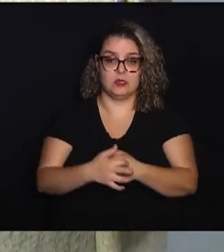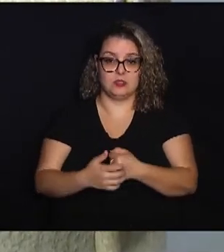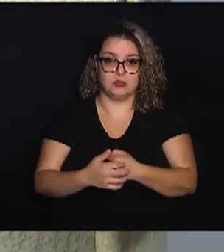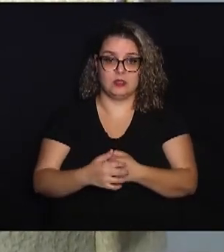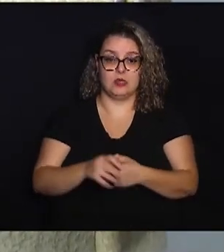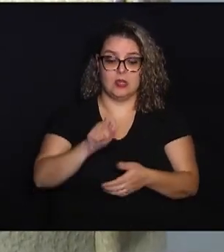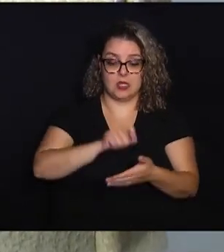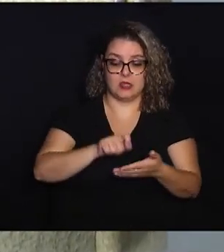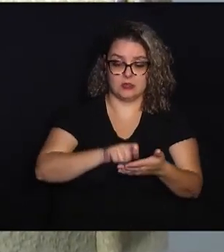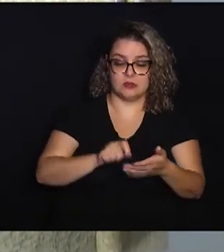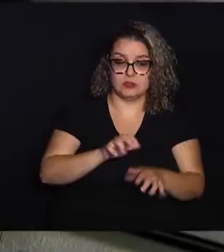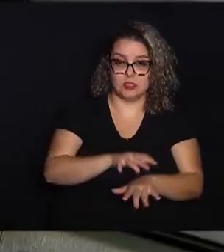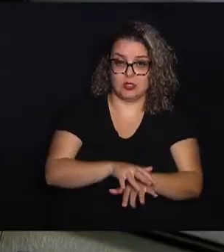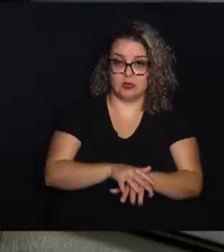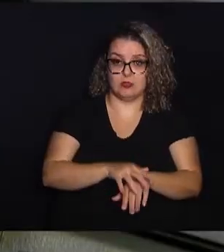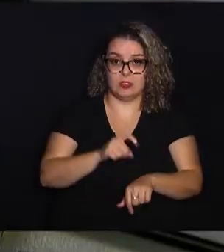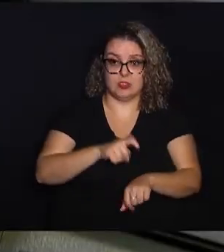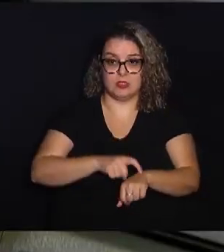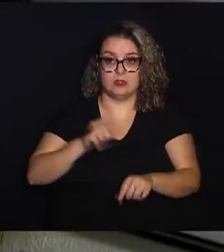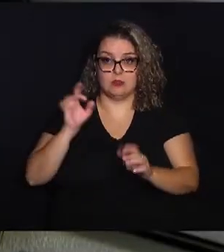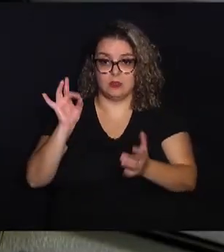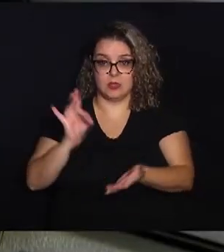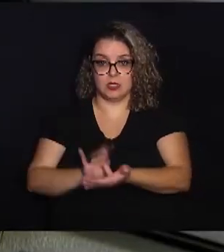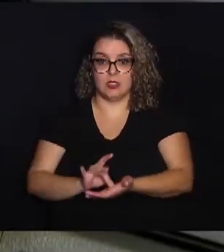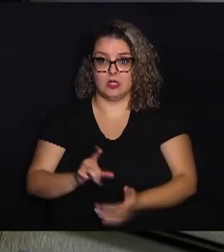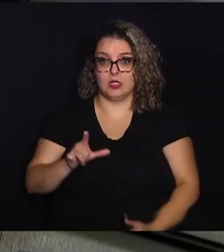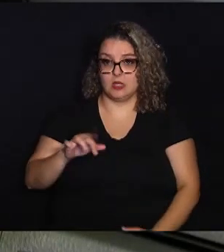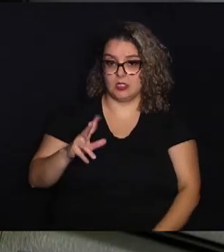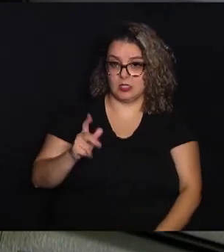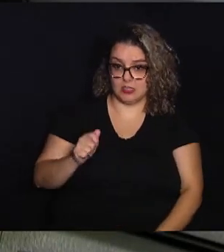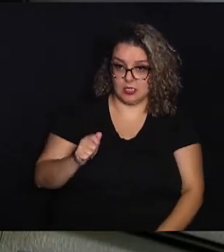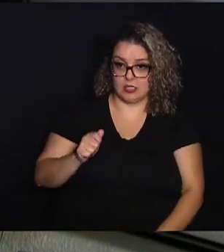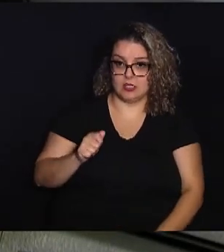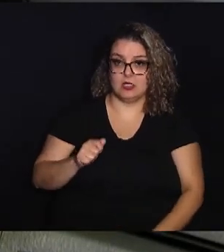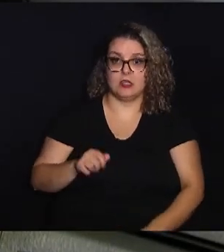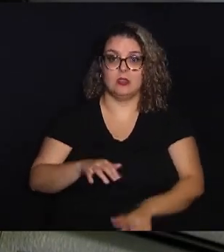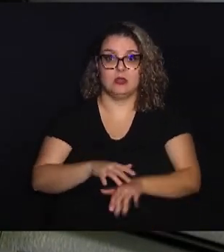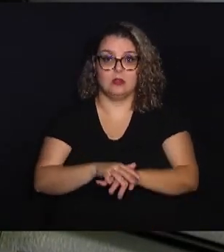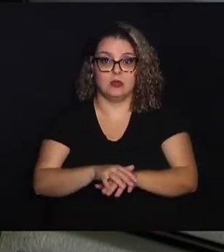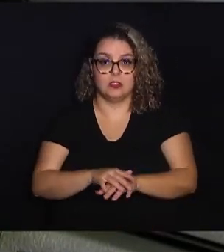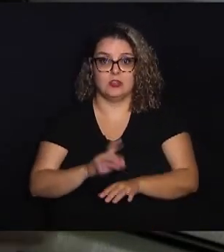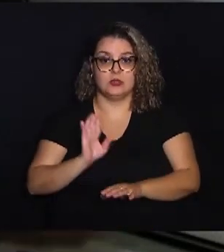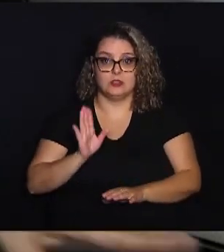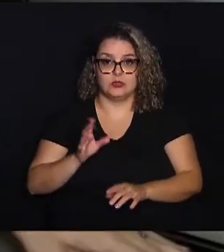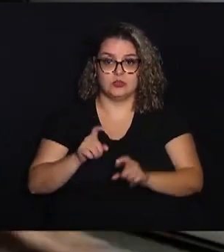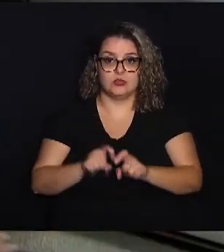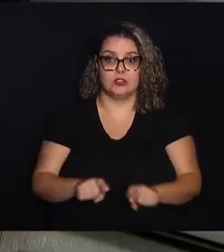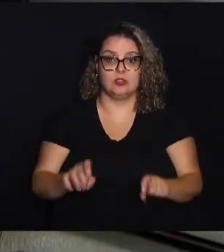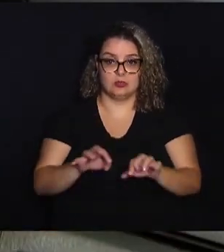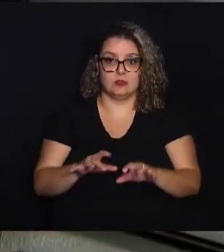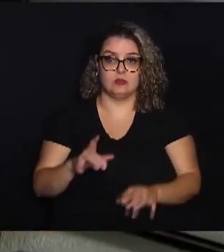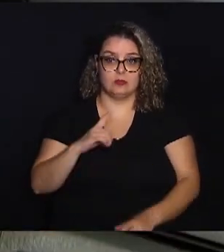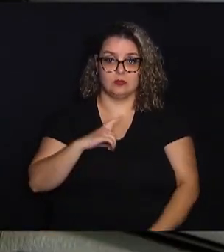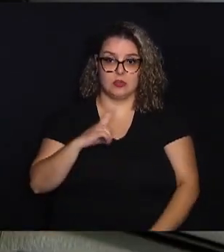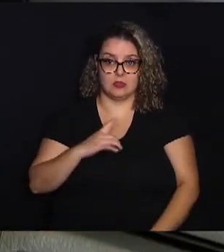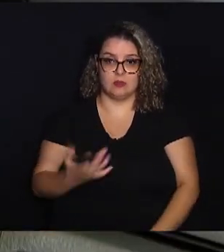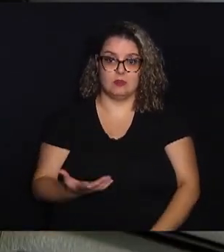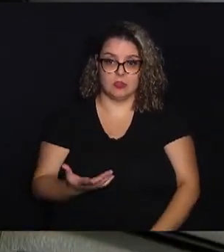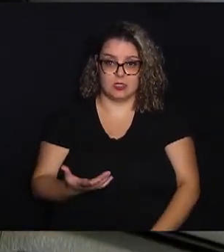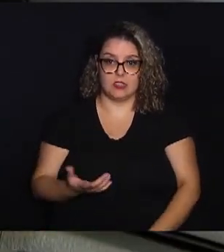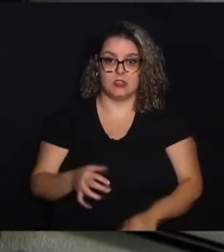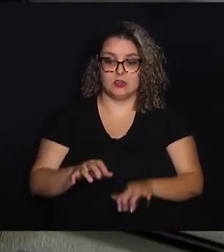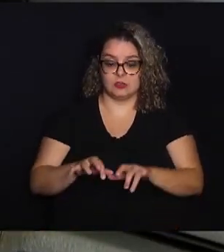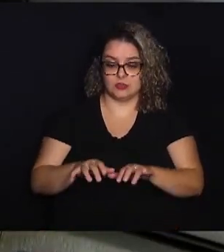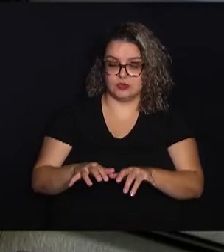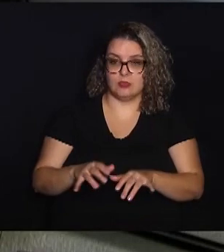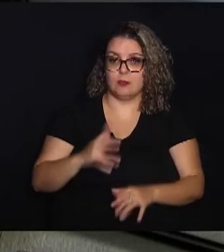escrita braille em tempo real. A linha braille ela já é ligada no computador, mas tem um teclado similar a